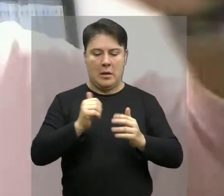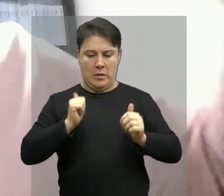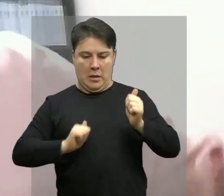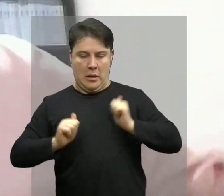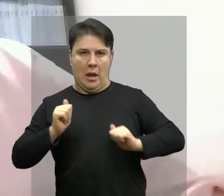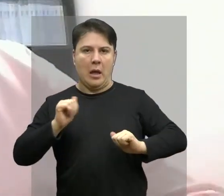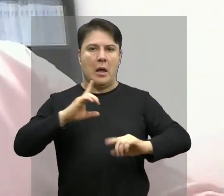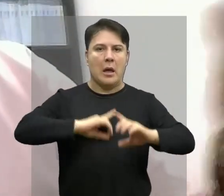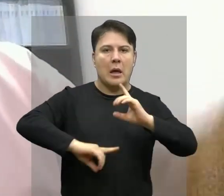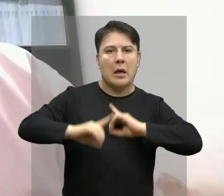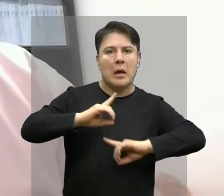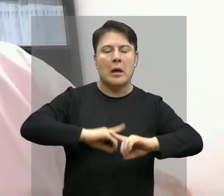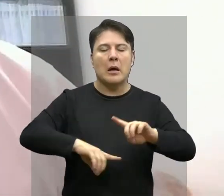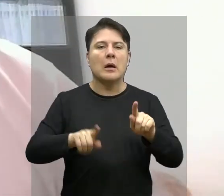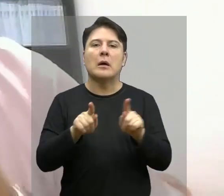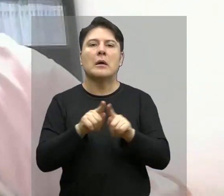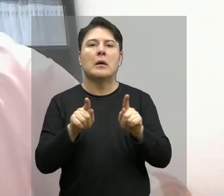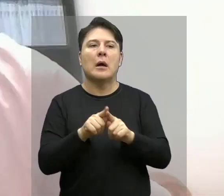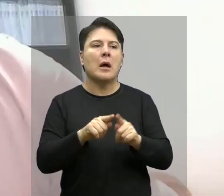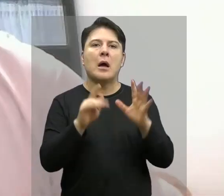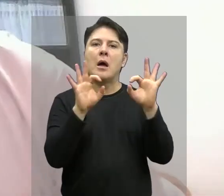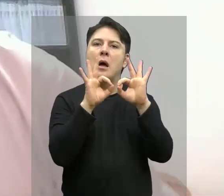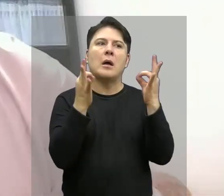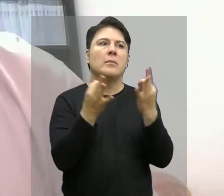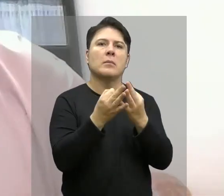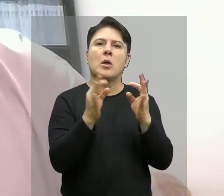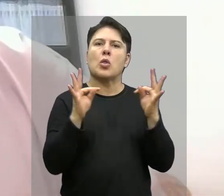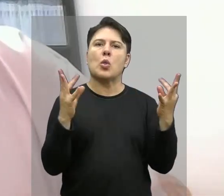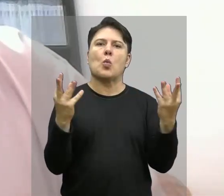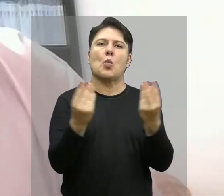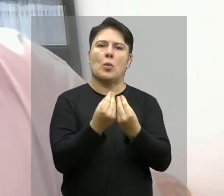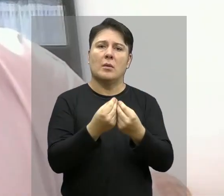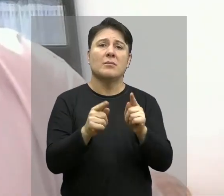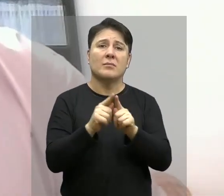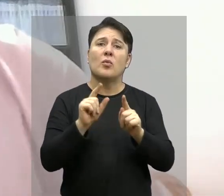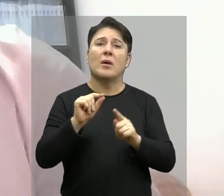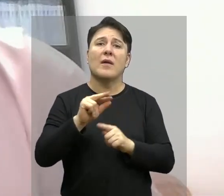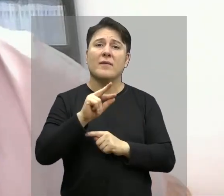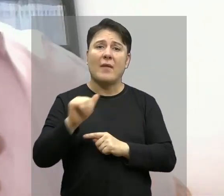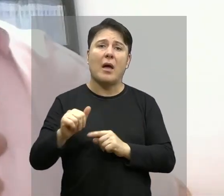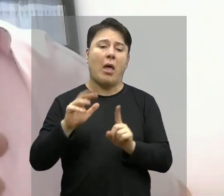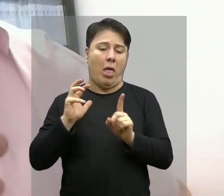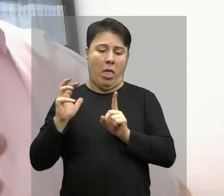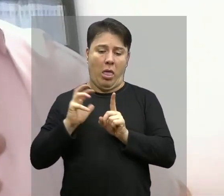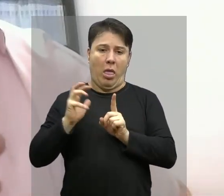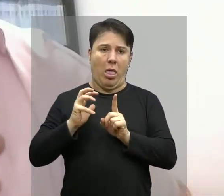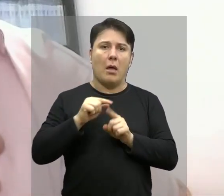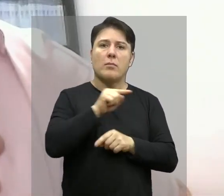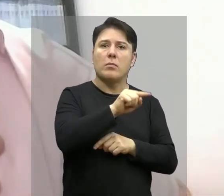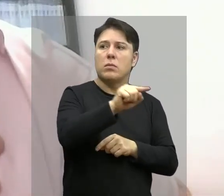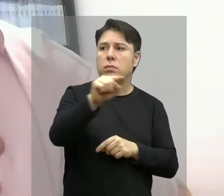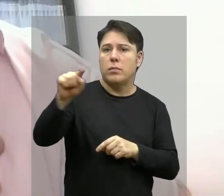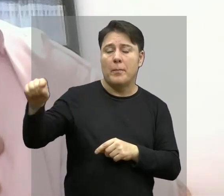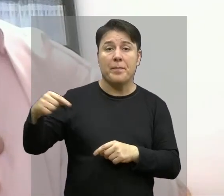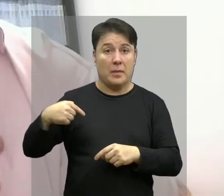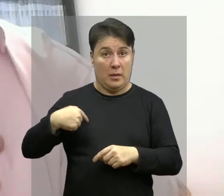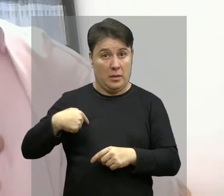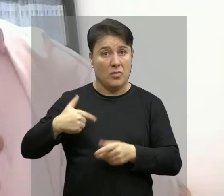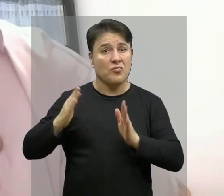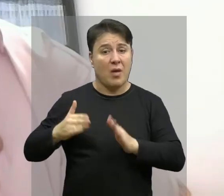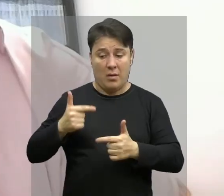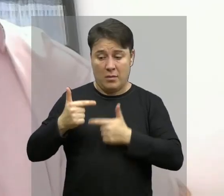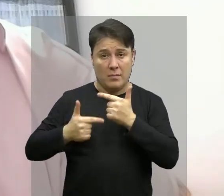ansiedade, problemas para a família inteira. Imagina o efeito dominó onde vai parar. Nós sabemos, eu estou há 19 anos,